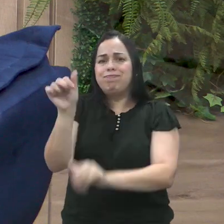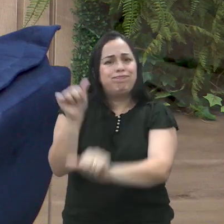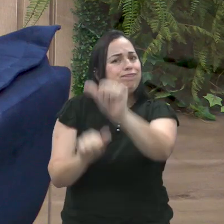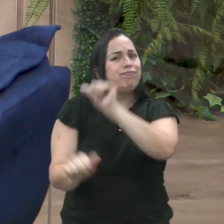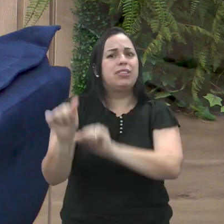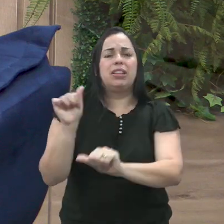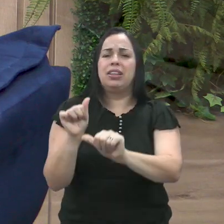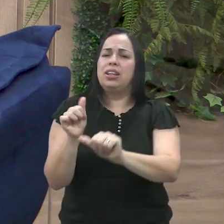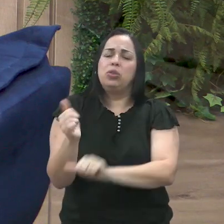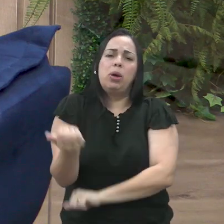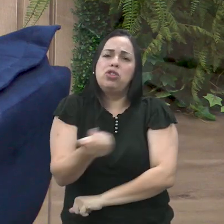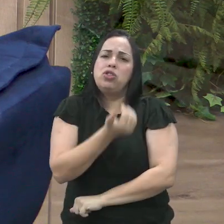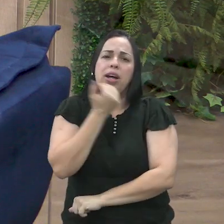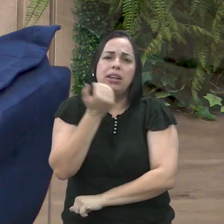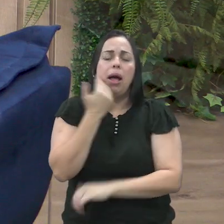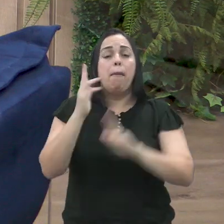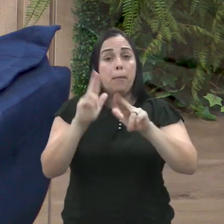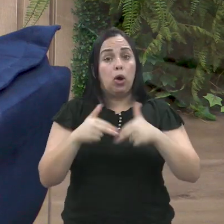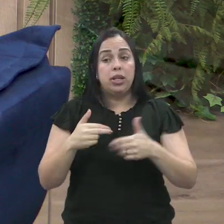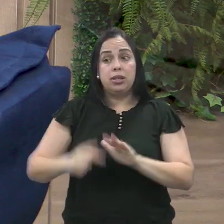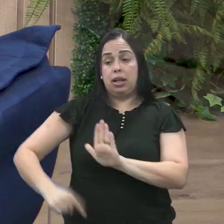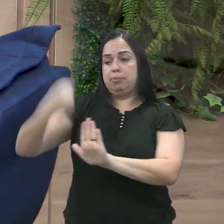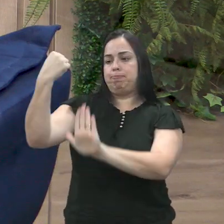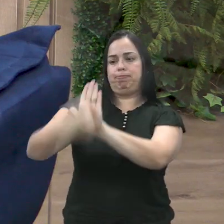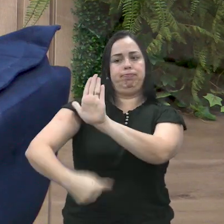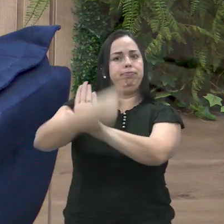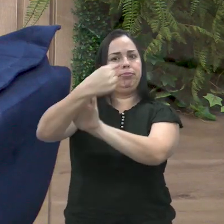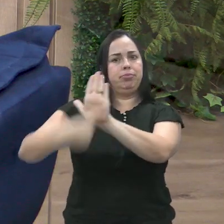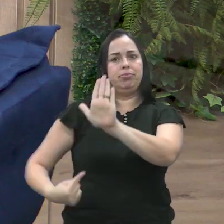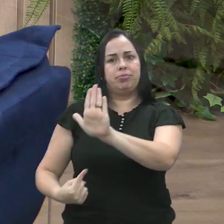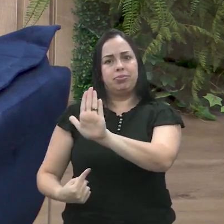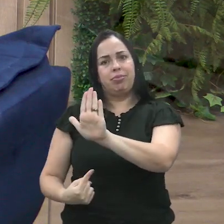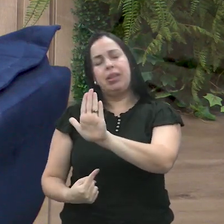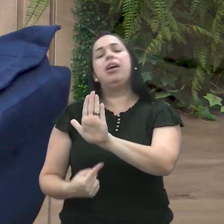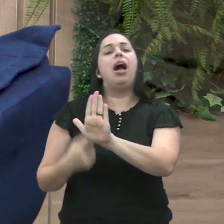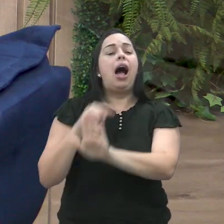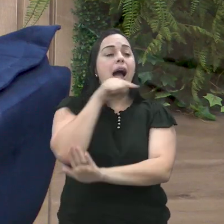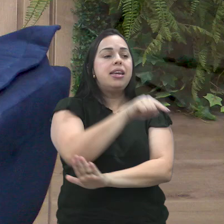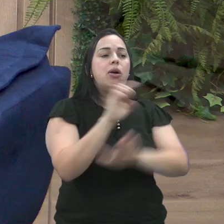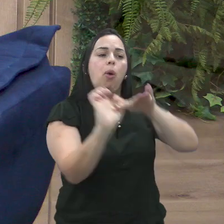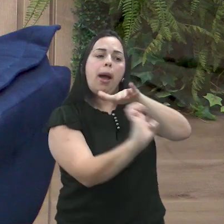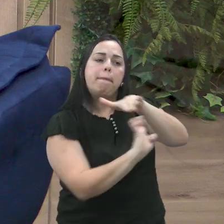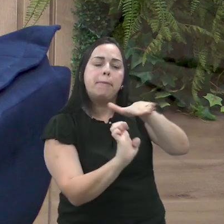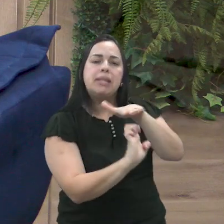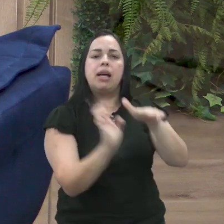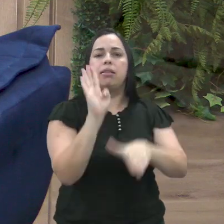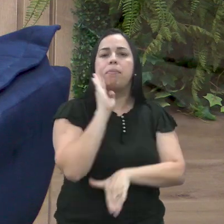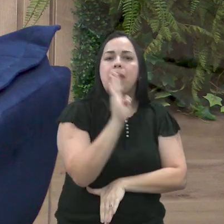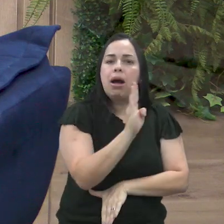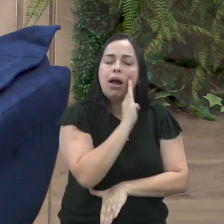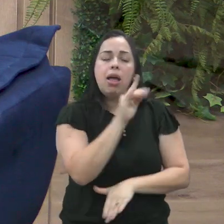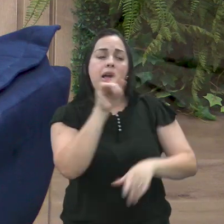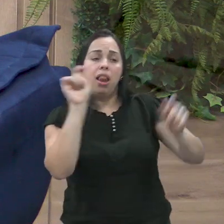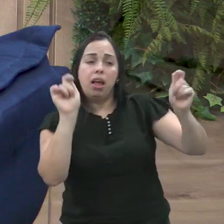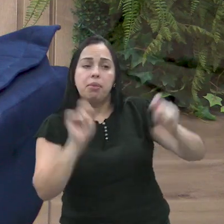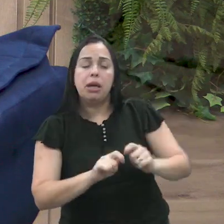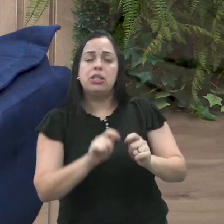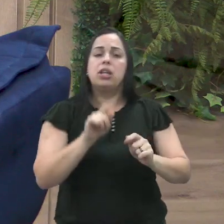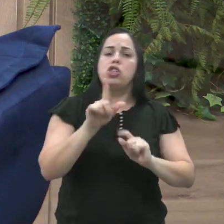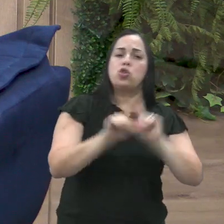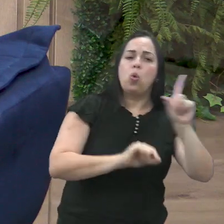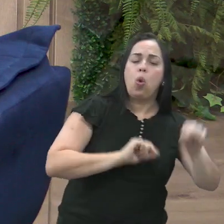mais sentido para o momento que a gente vive aqui em nossa cidade. Então a gente revogou essa proibição, demos essa autonomia para o empresário, para ele